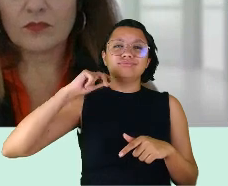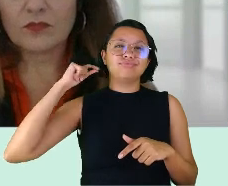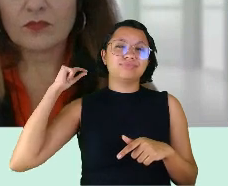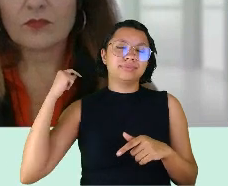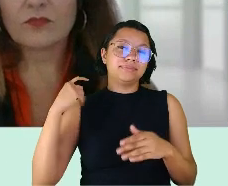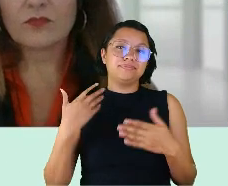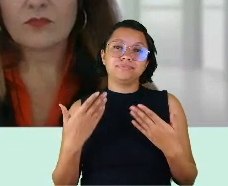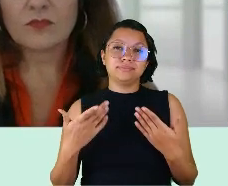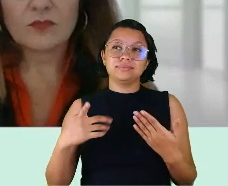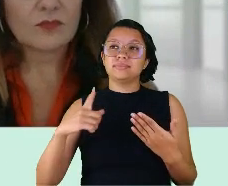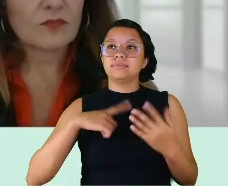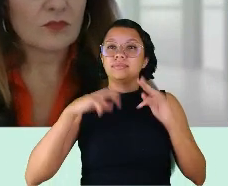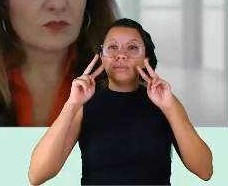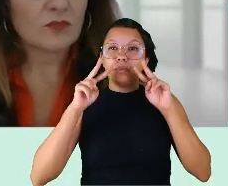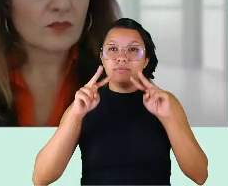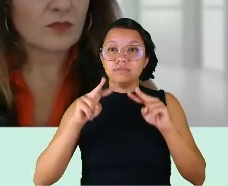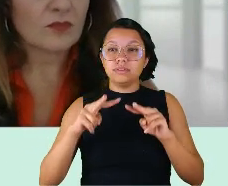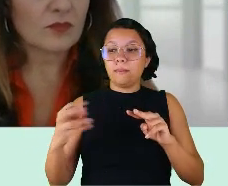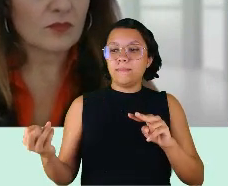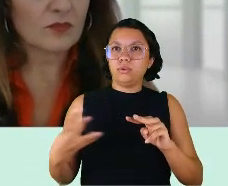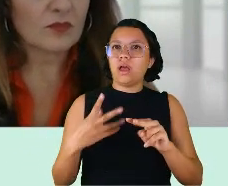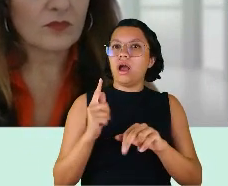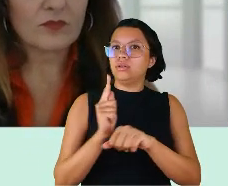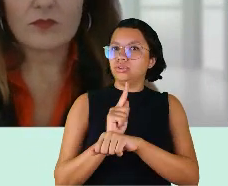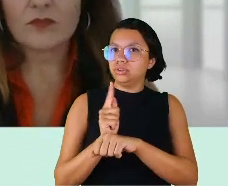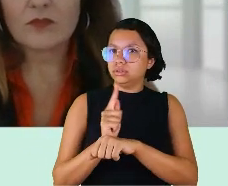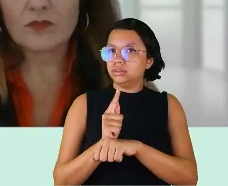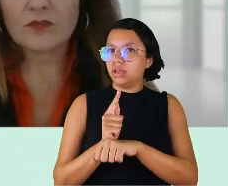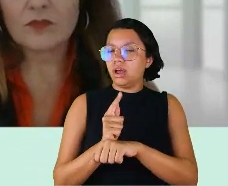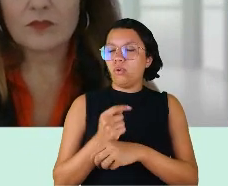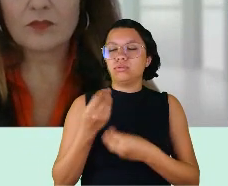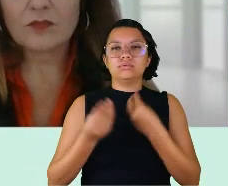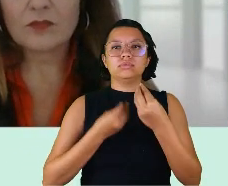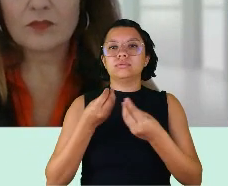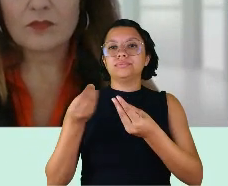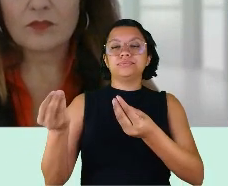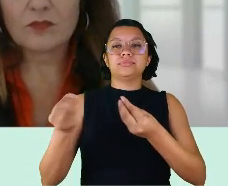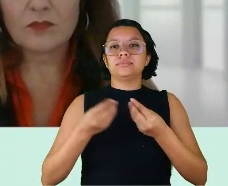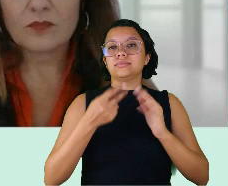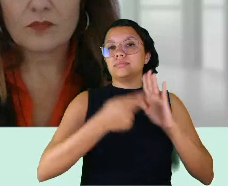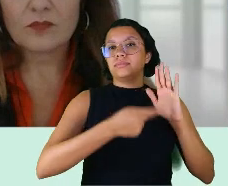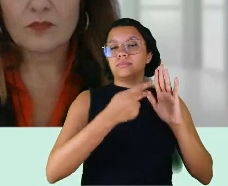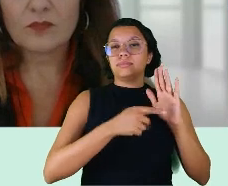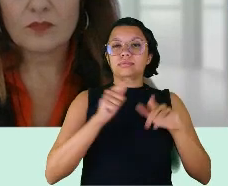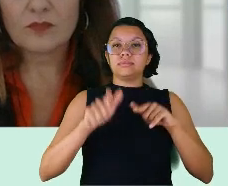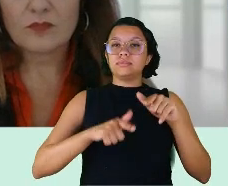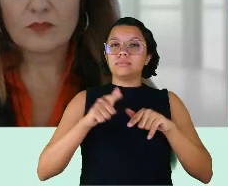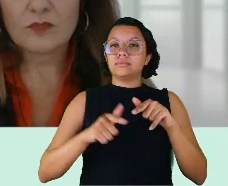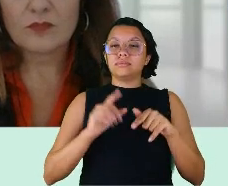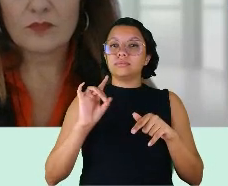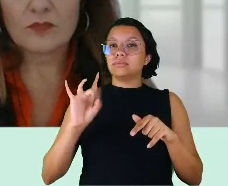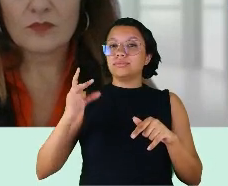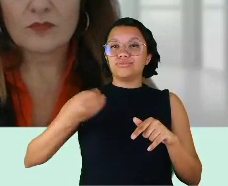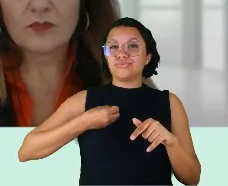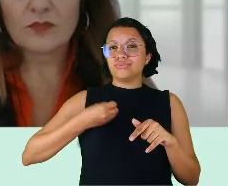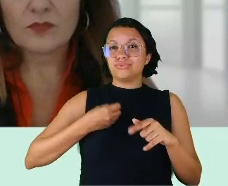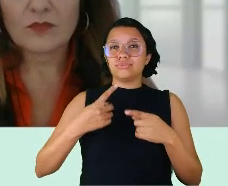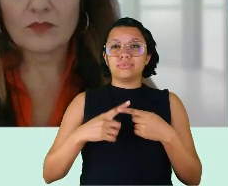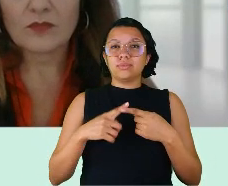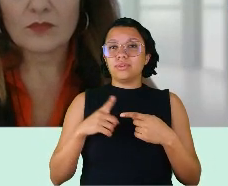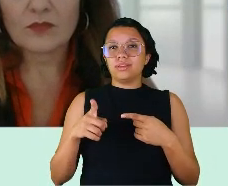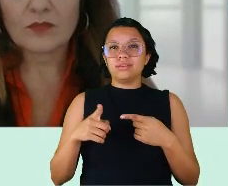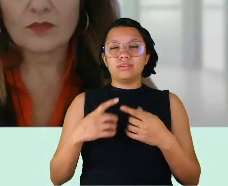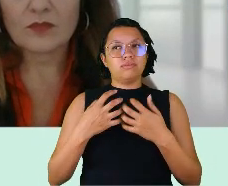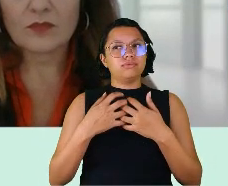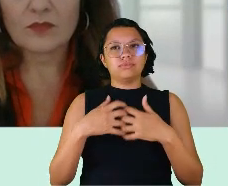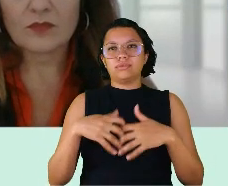antiga, né? E tem uma visão moderna de gestão. Não adianta trazer um plano de trabalho só de números, porque